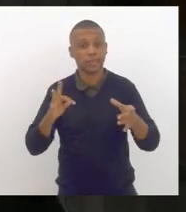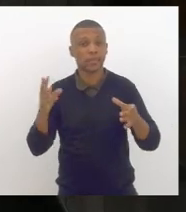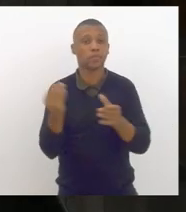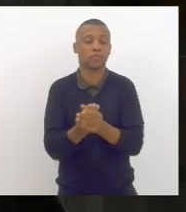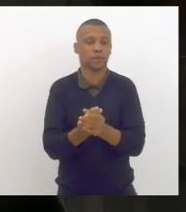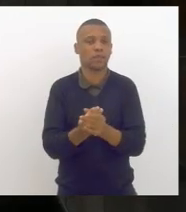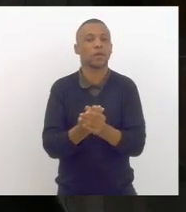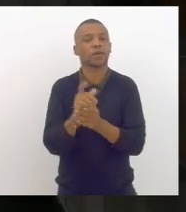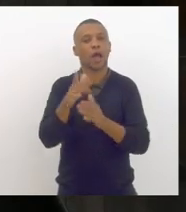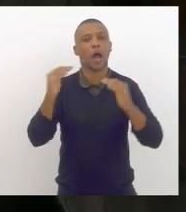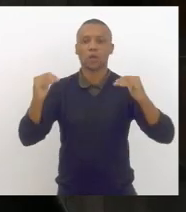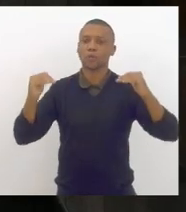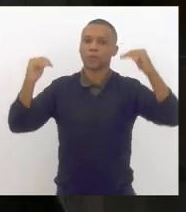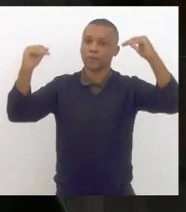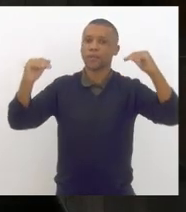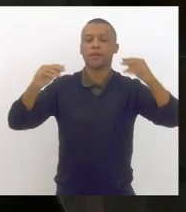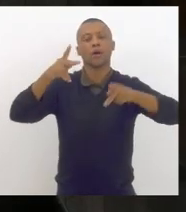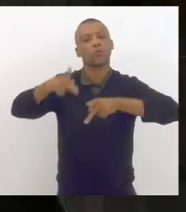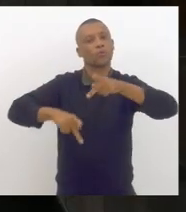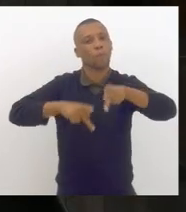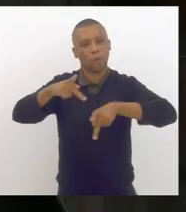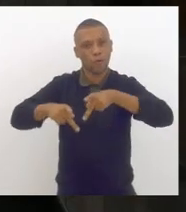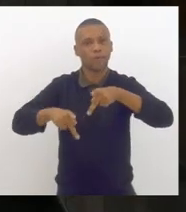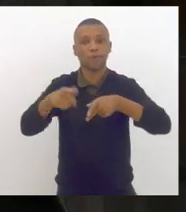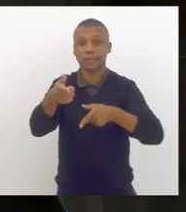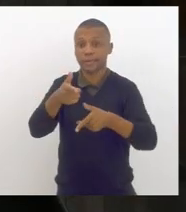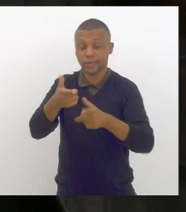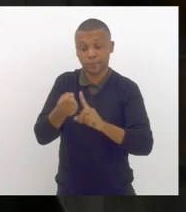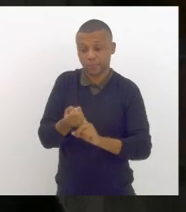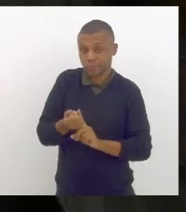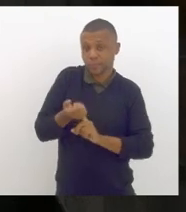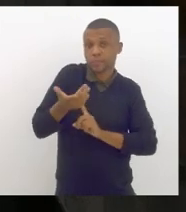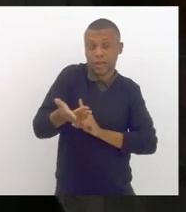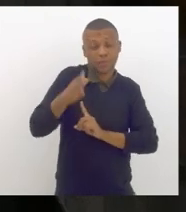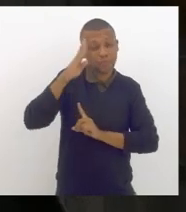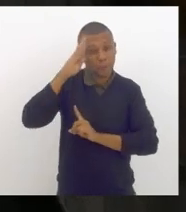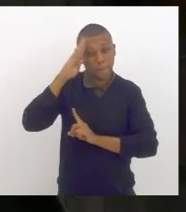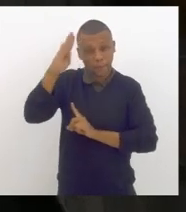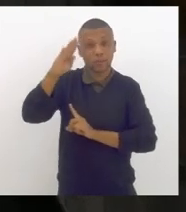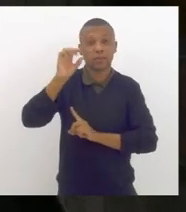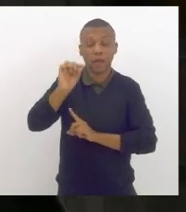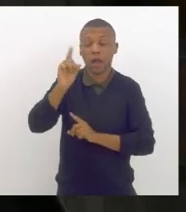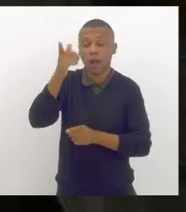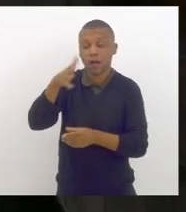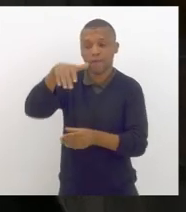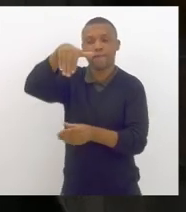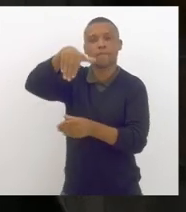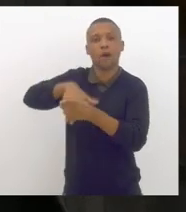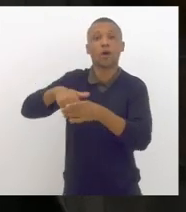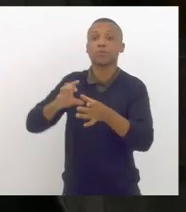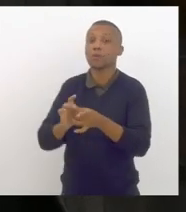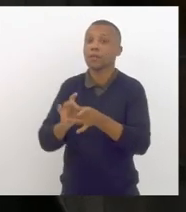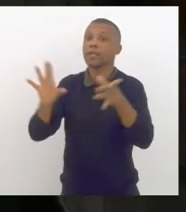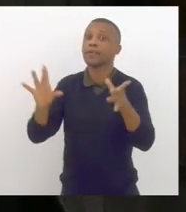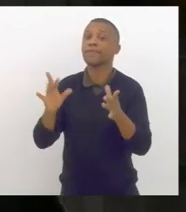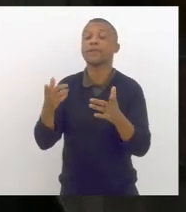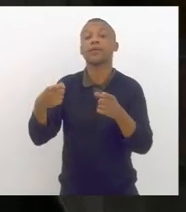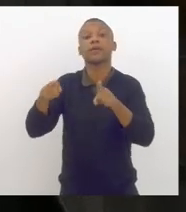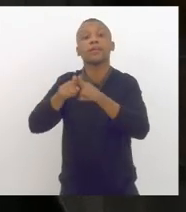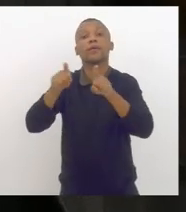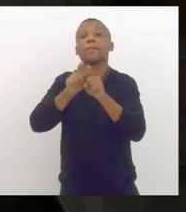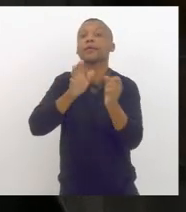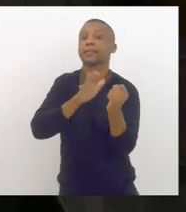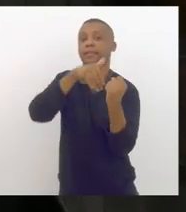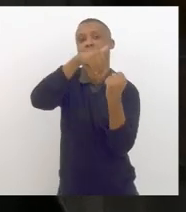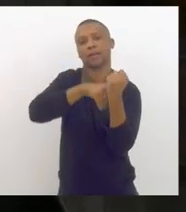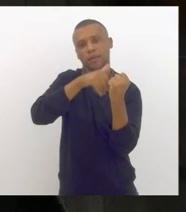soberania popular e que se expressa a partir de um elemento absolutamente Central que é o voto livre e secreto Então eu queria que